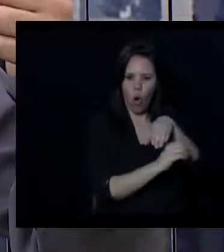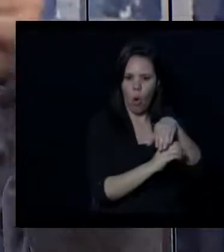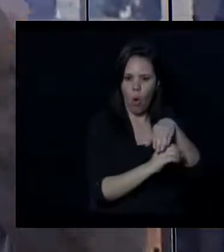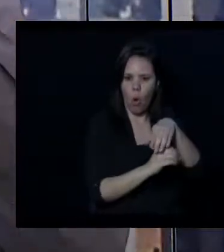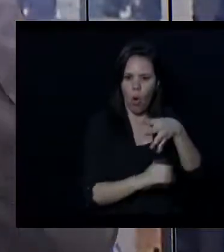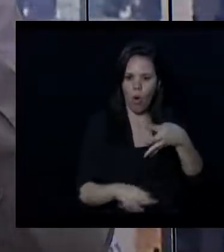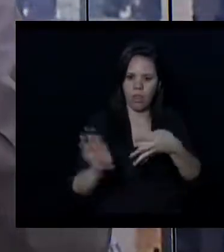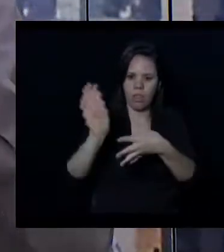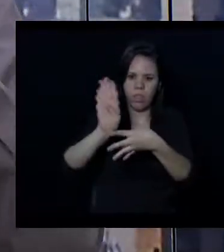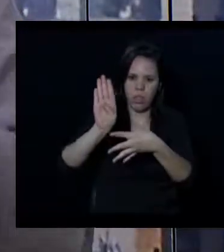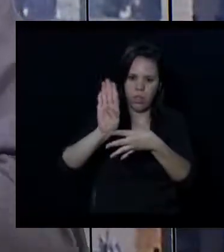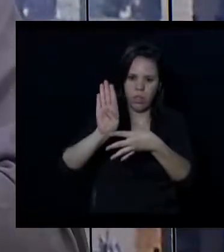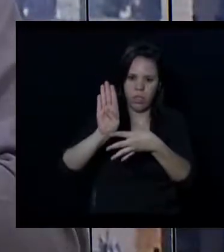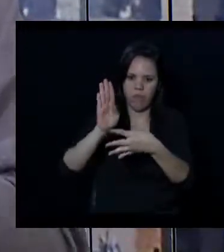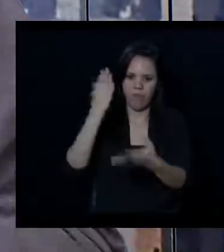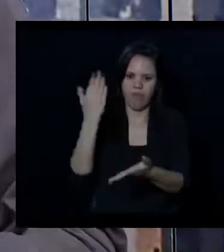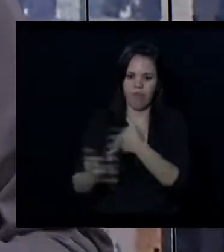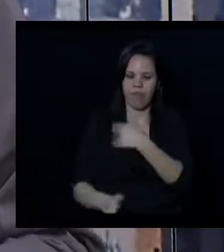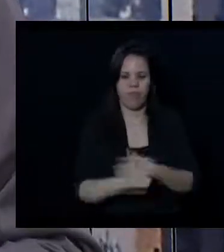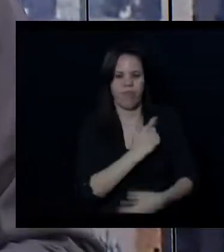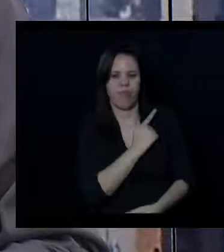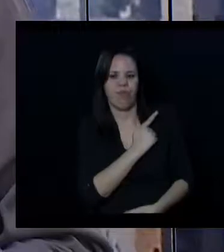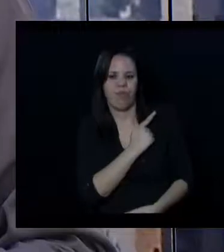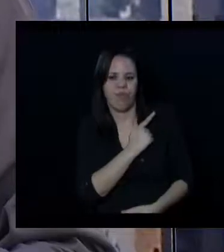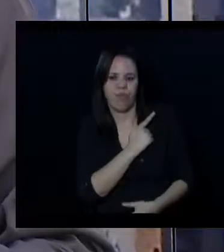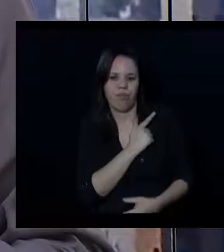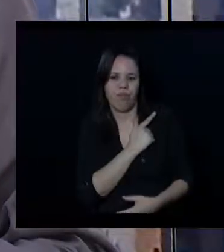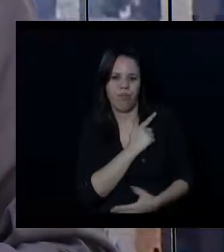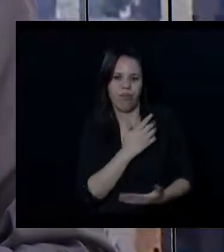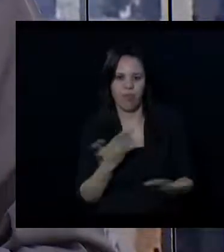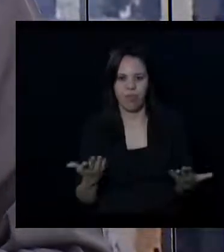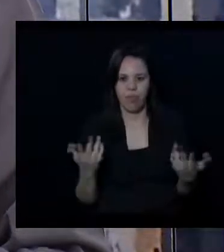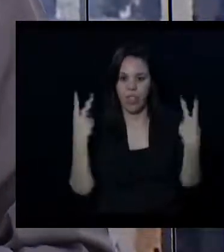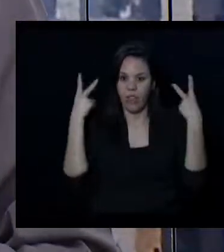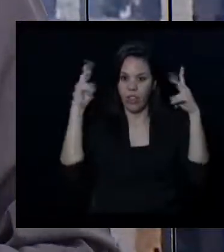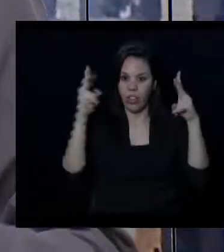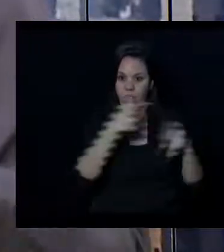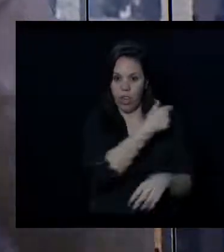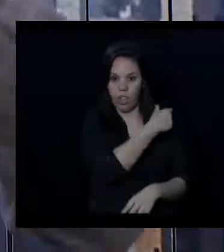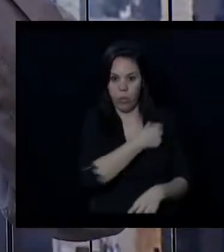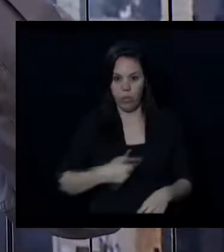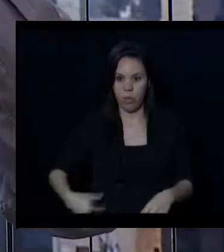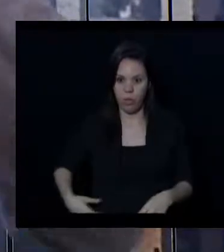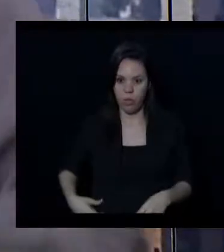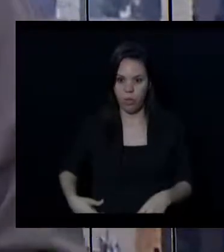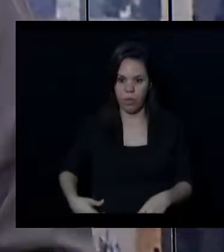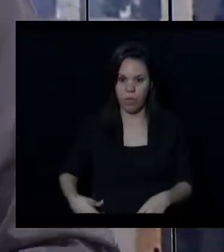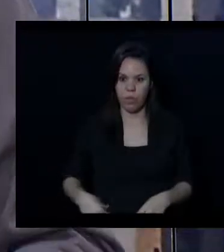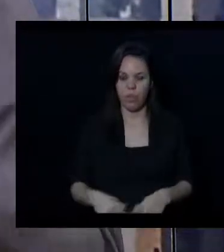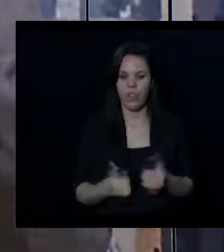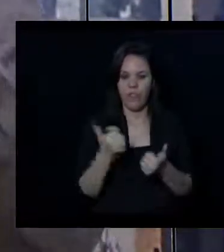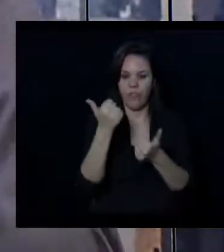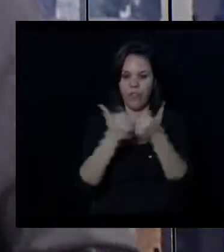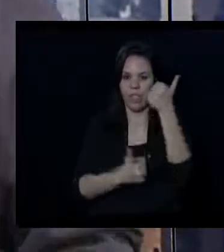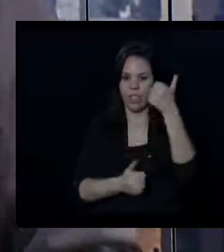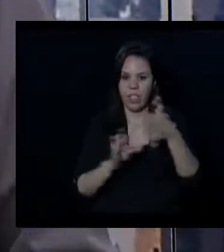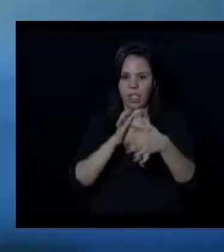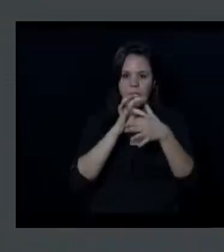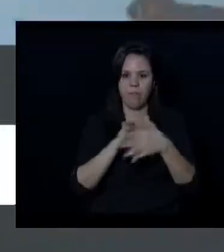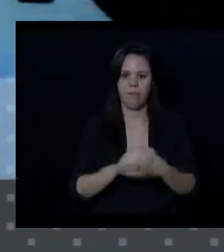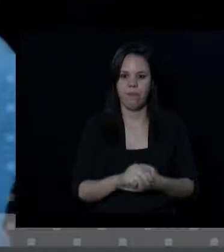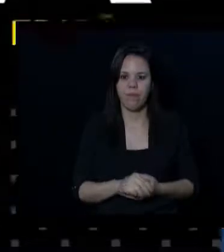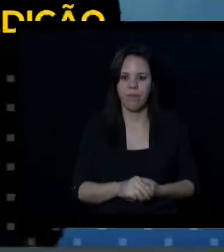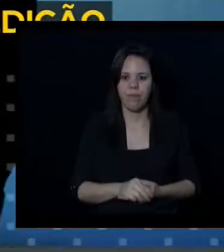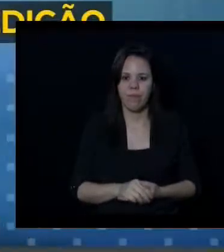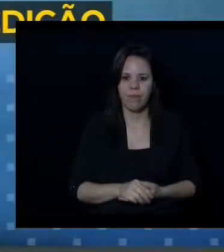do Guarani, mais uma, continua na zona de rebaixamento. E a vitória da Ponte Preta, a vice-líder da Série B. Não saia daí.